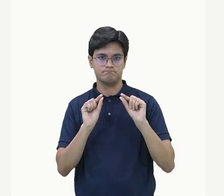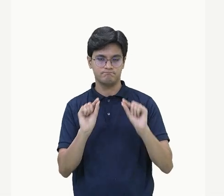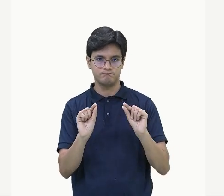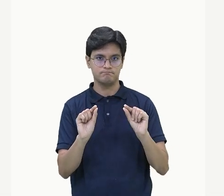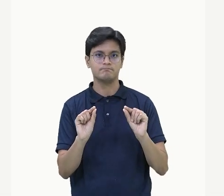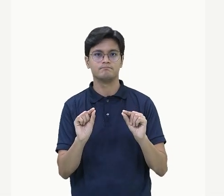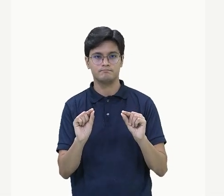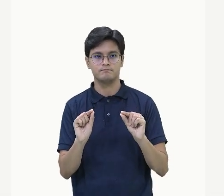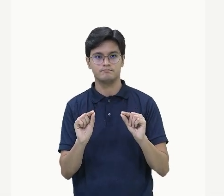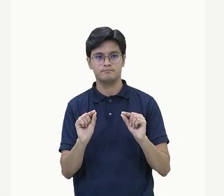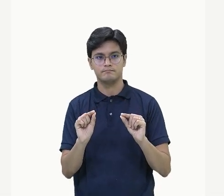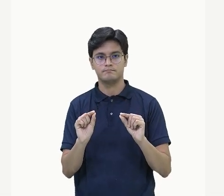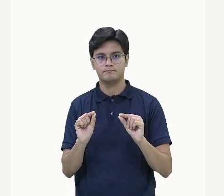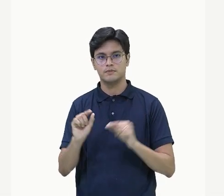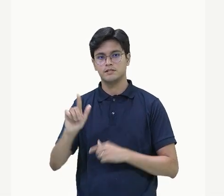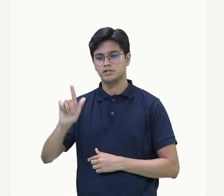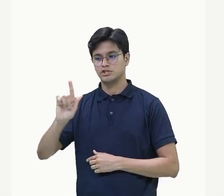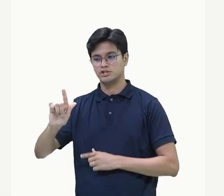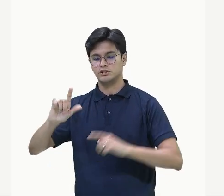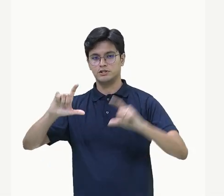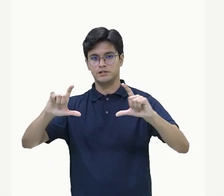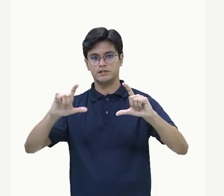ver g de f de x.